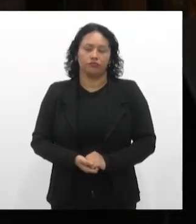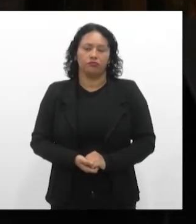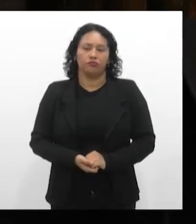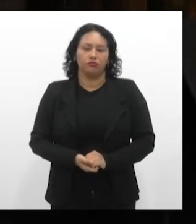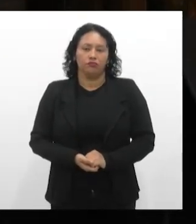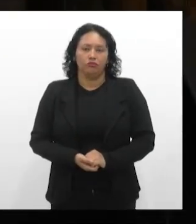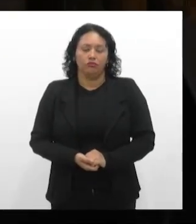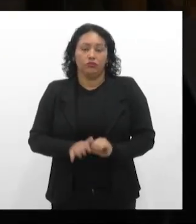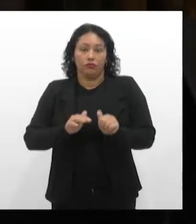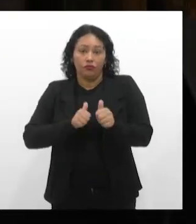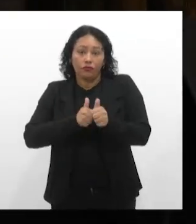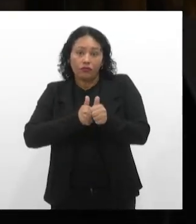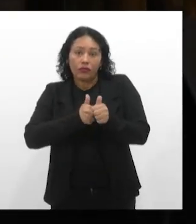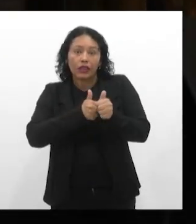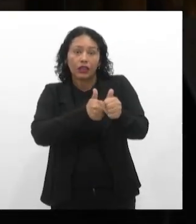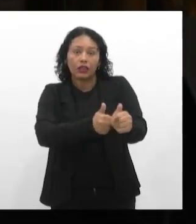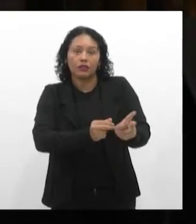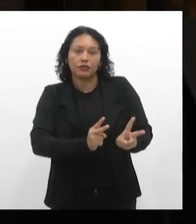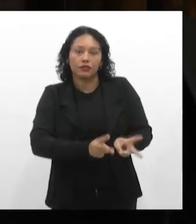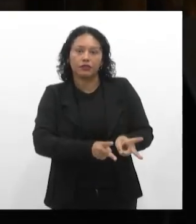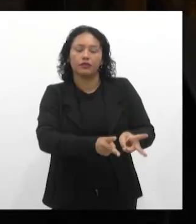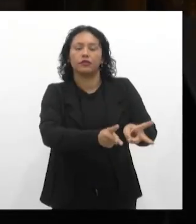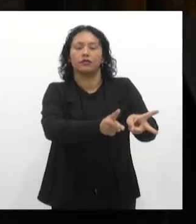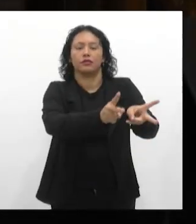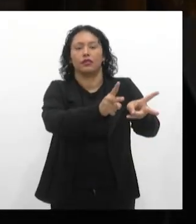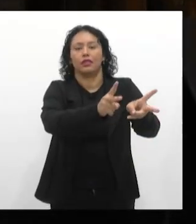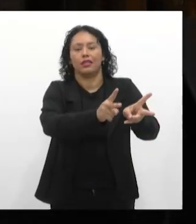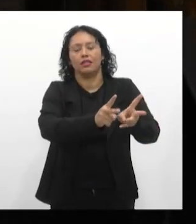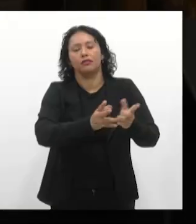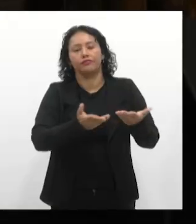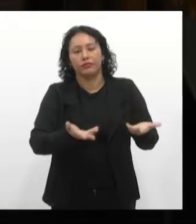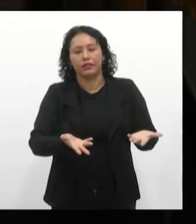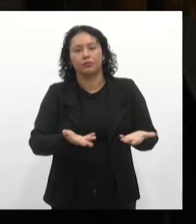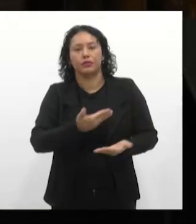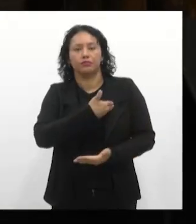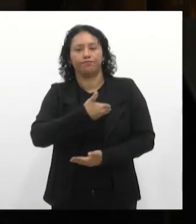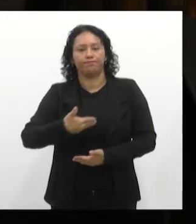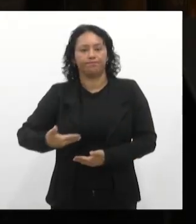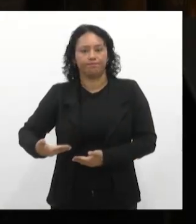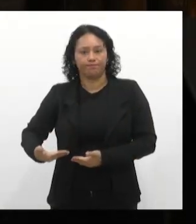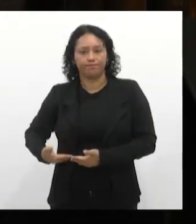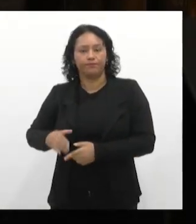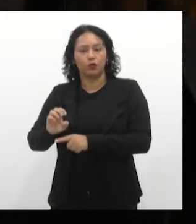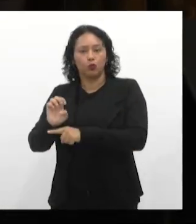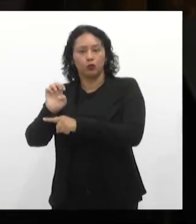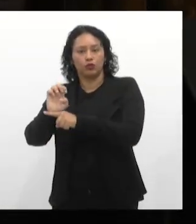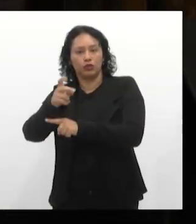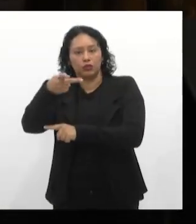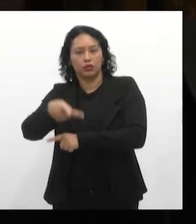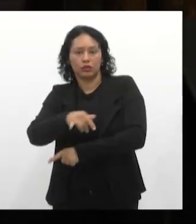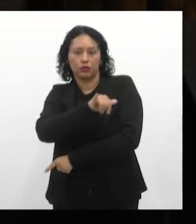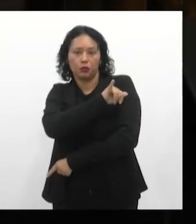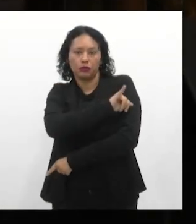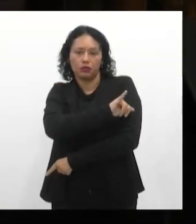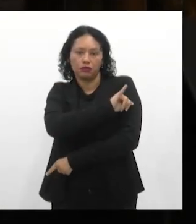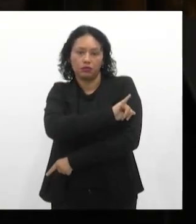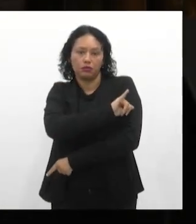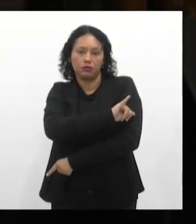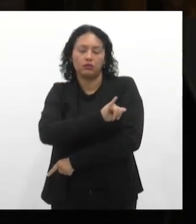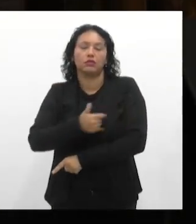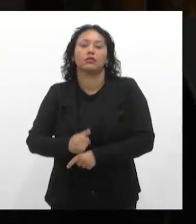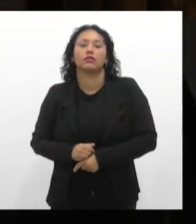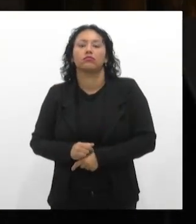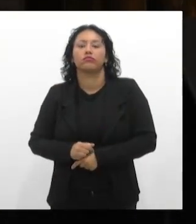Eu acompanho a vida pública do estado do Rio de Janeiro